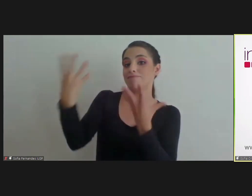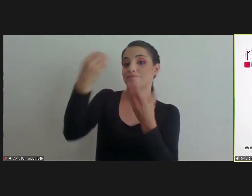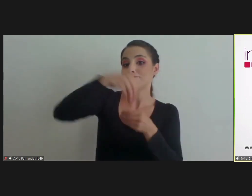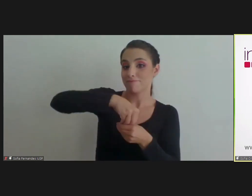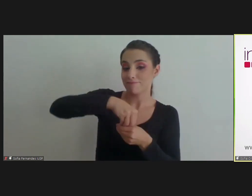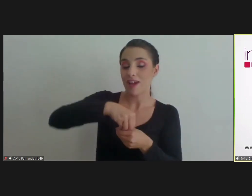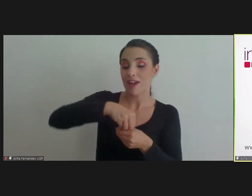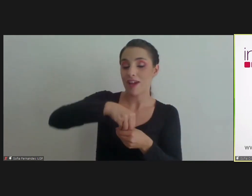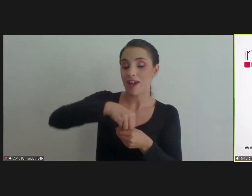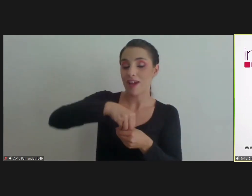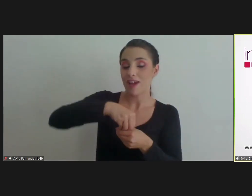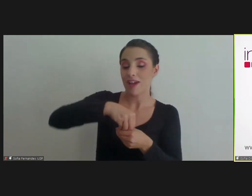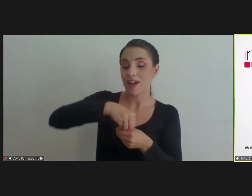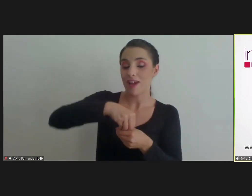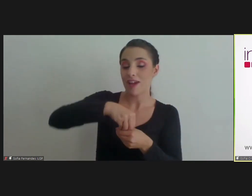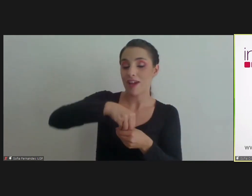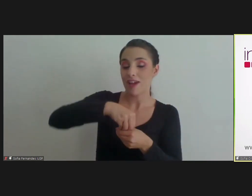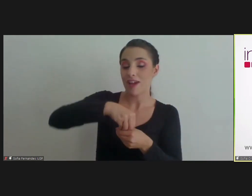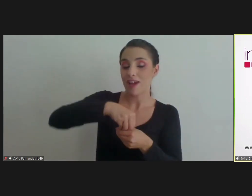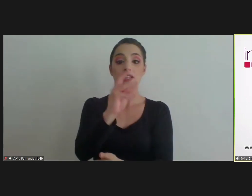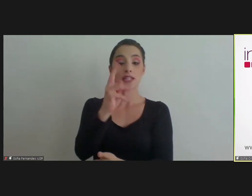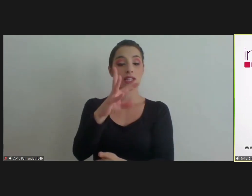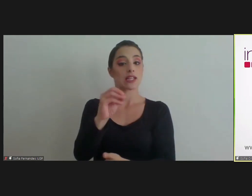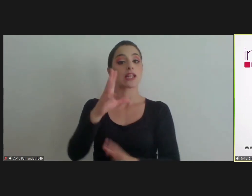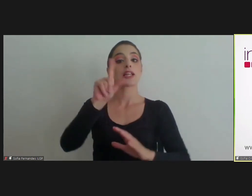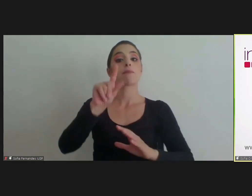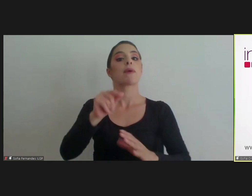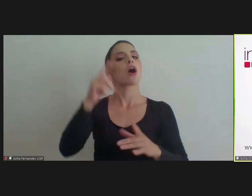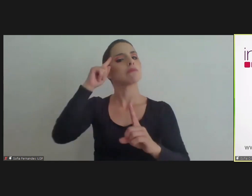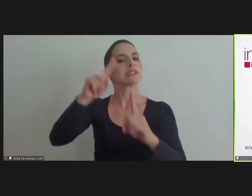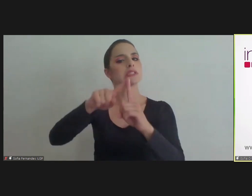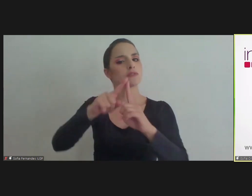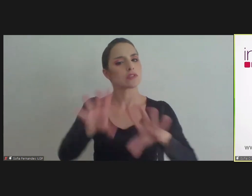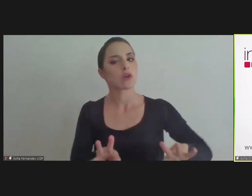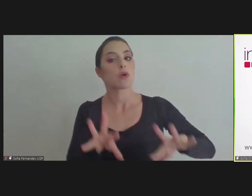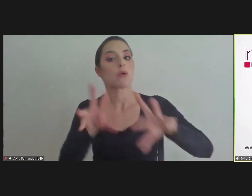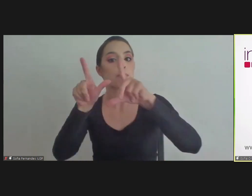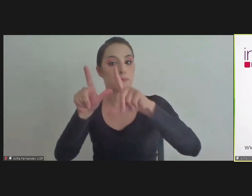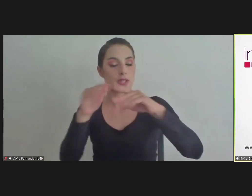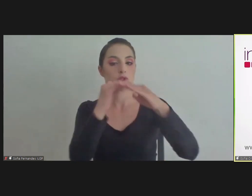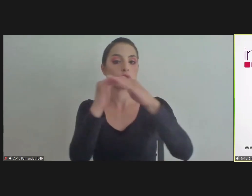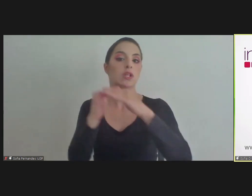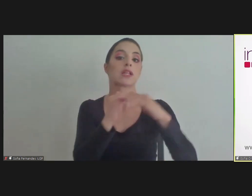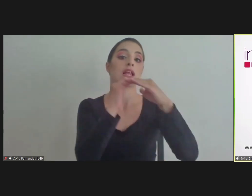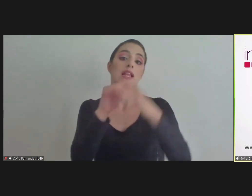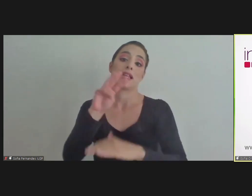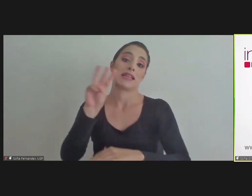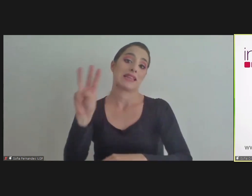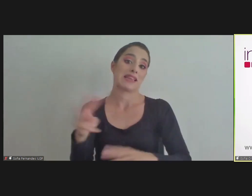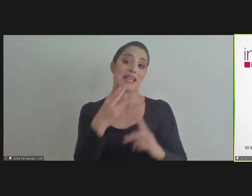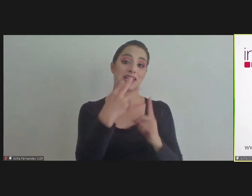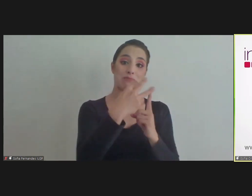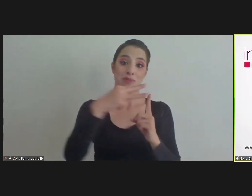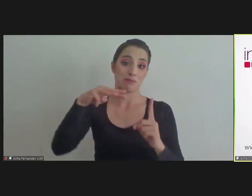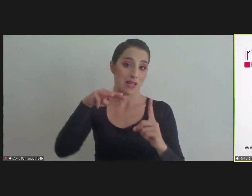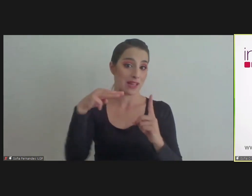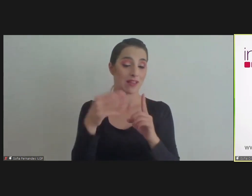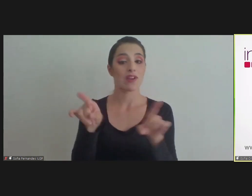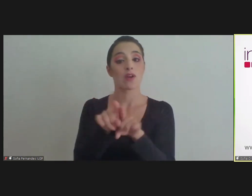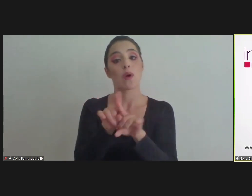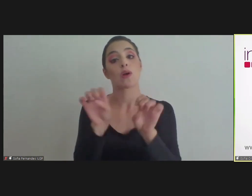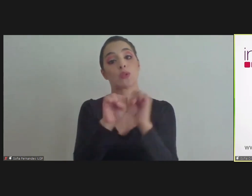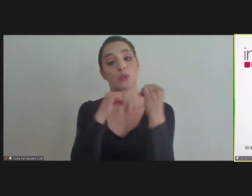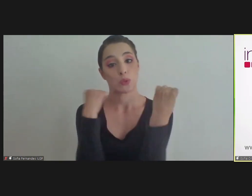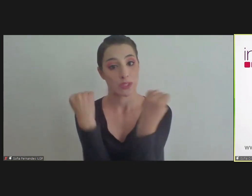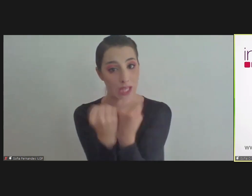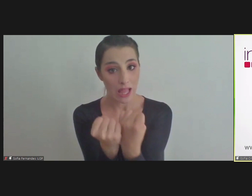2030 e os Objetivos de Desenvolvimento Sustentável numa tripla perspectiva, ou seja, social, ambiental